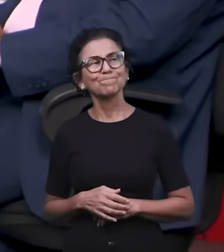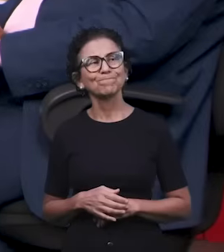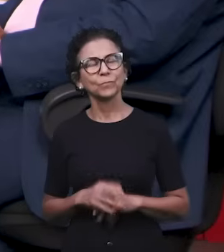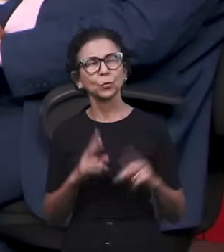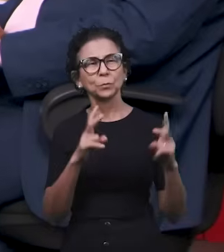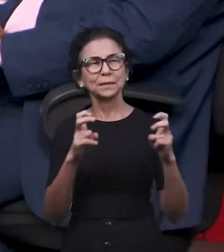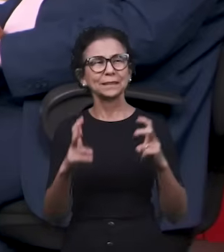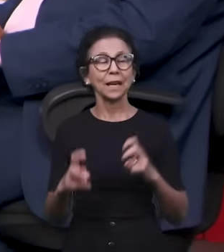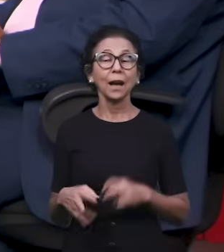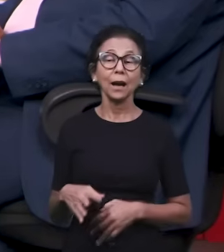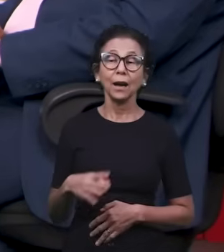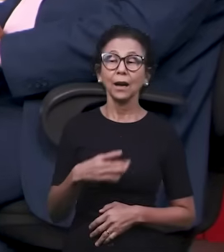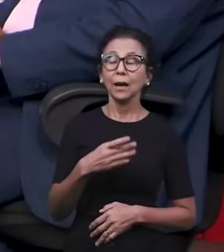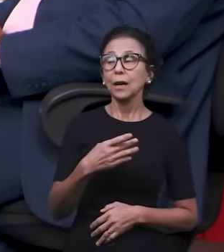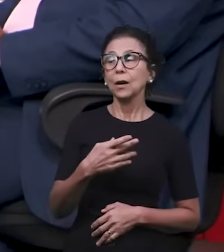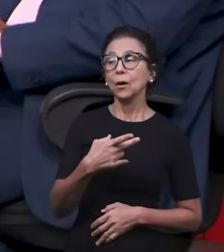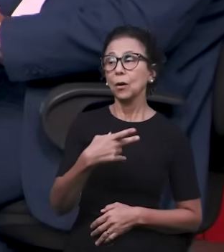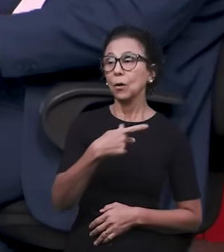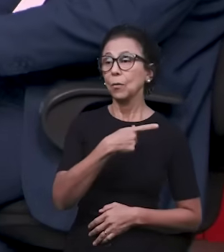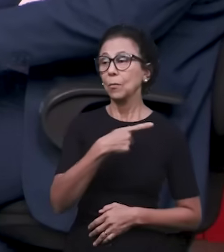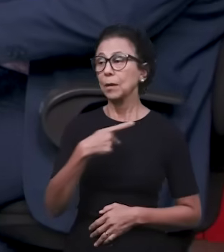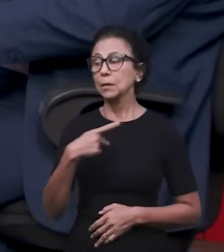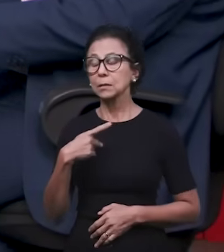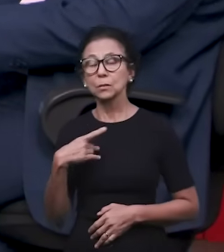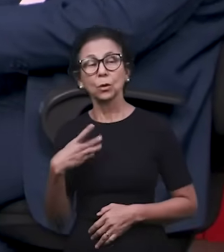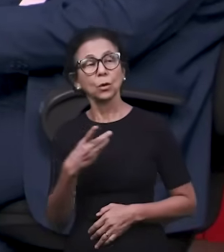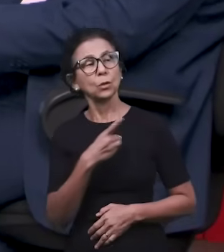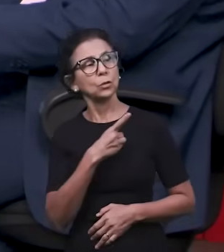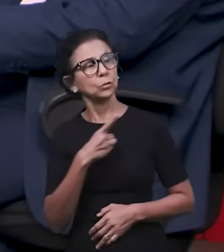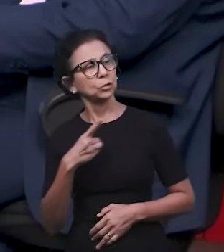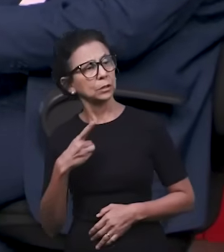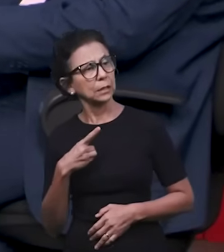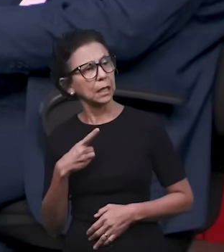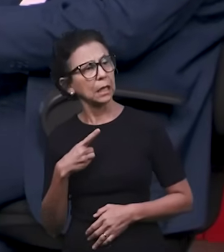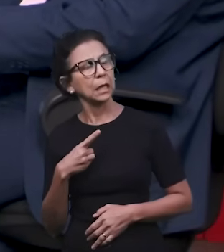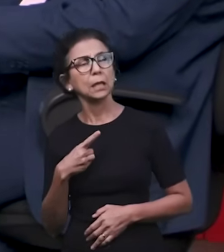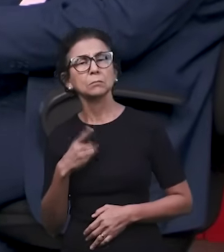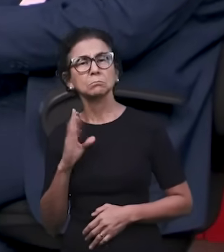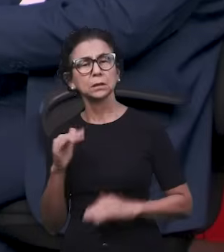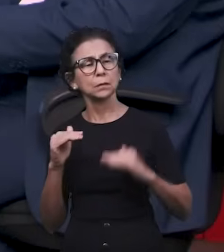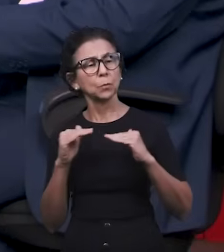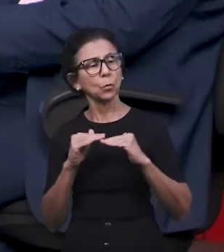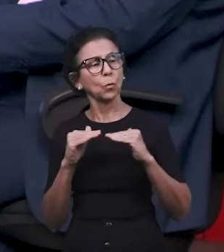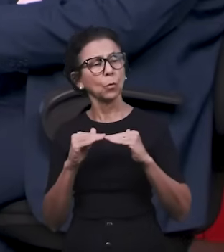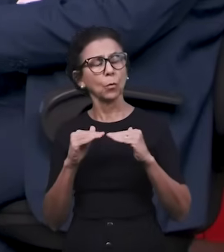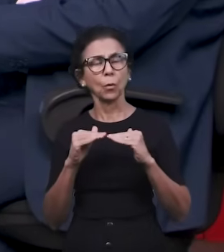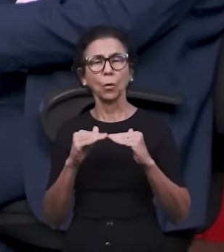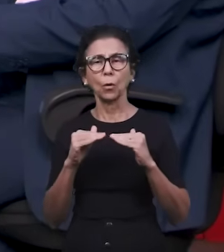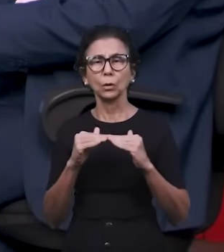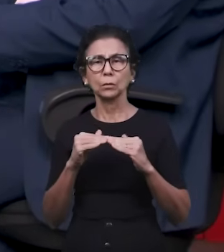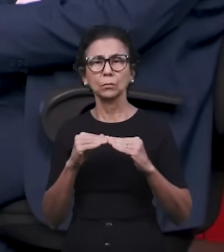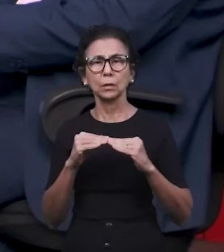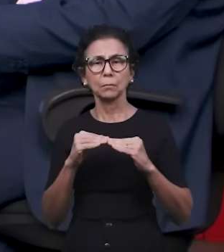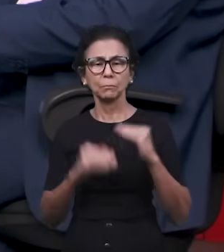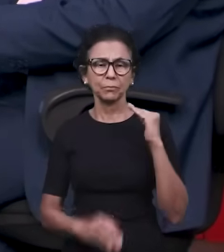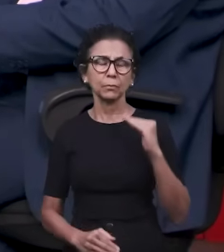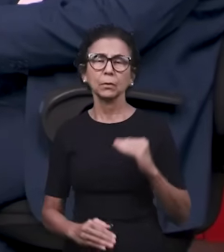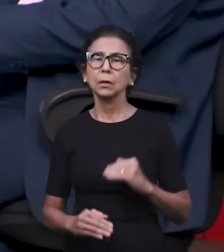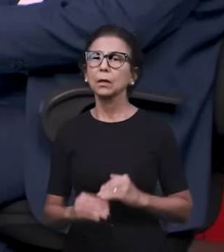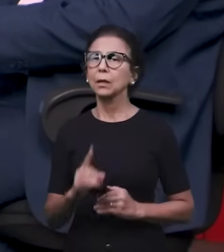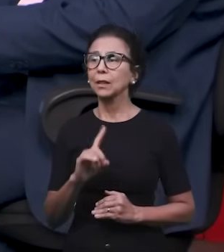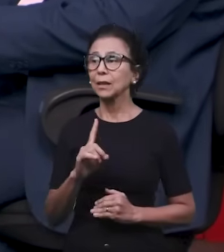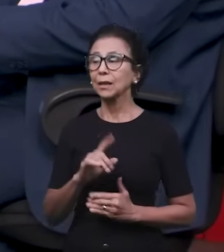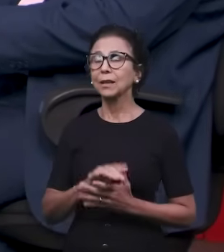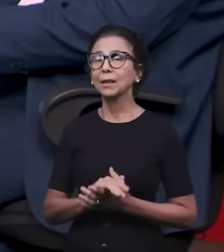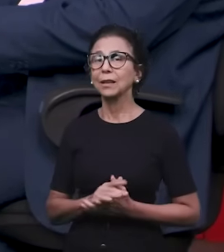assim, não é um oponente ao pastor, não é uma pessoa que se opõe ao que o pastor faz, pelo contrário, ele é um ajudante do pastor,